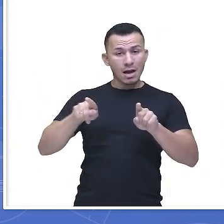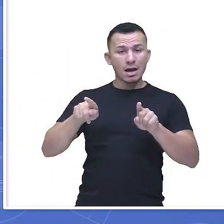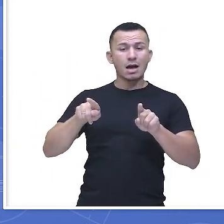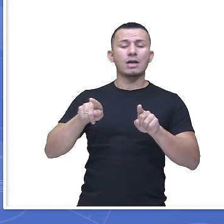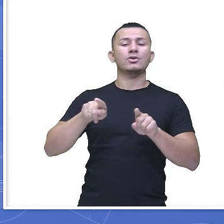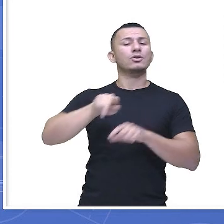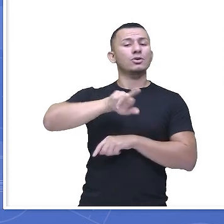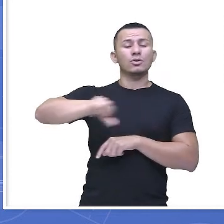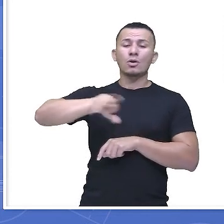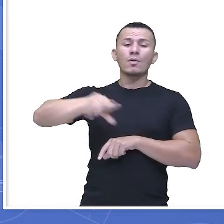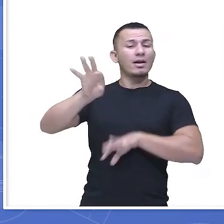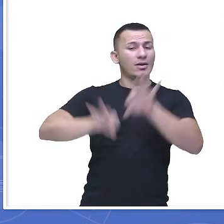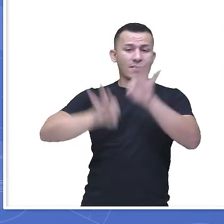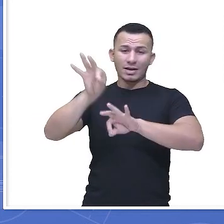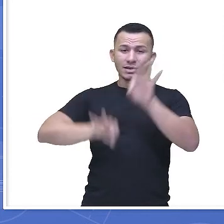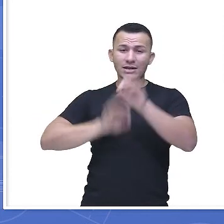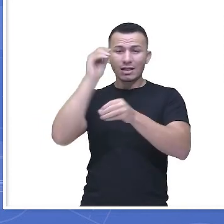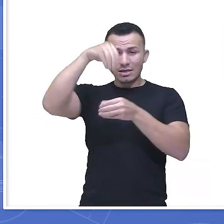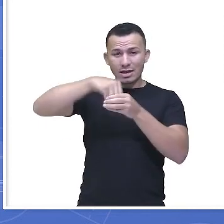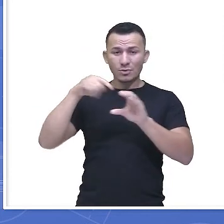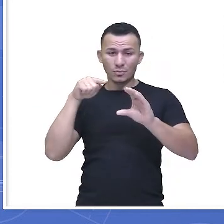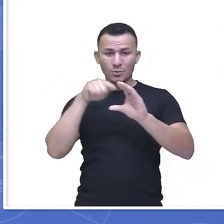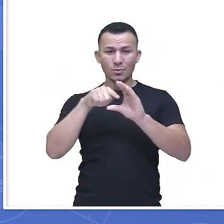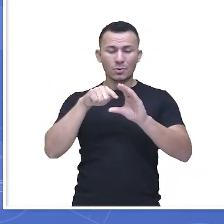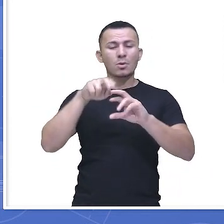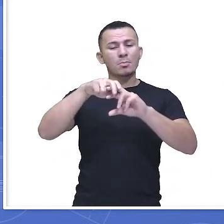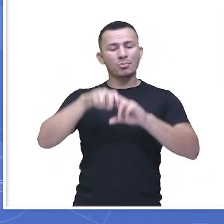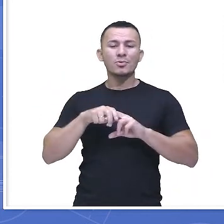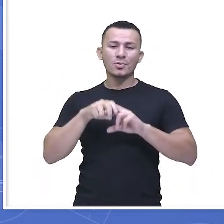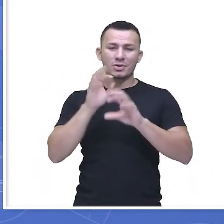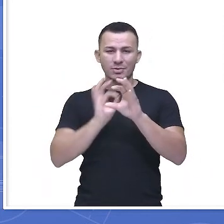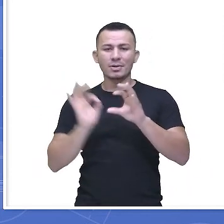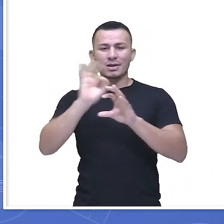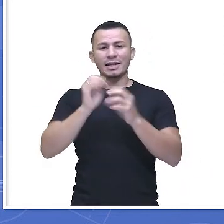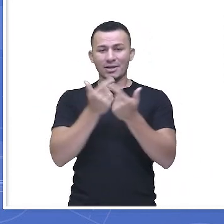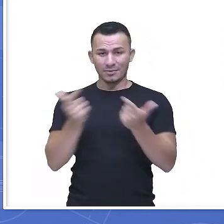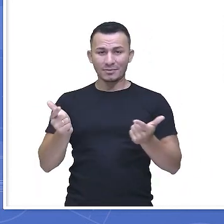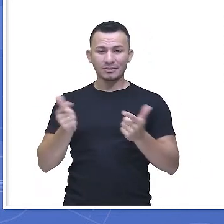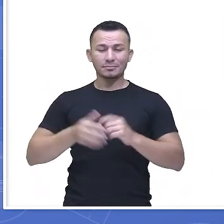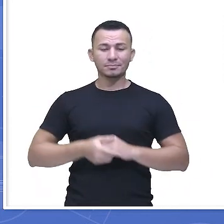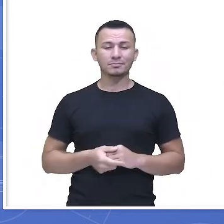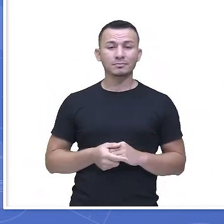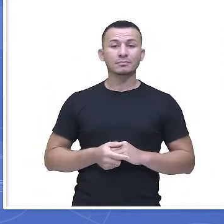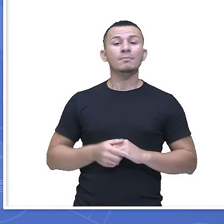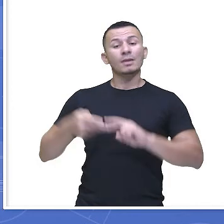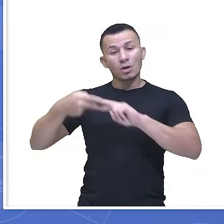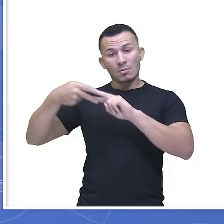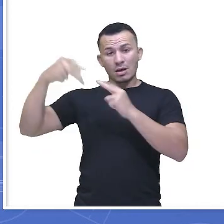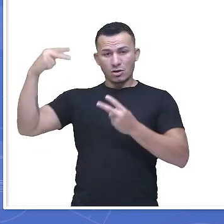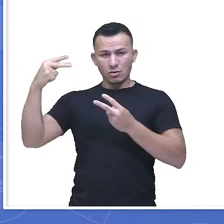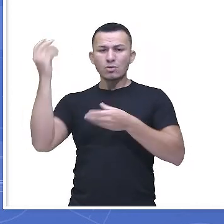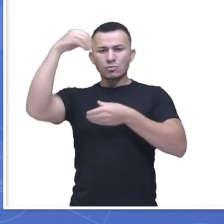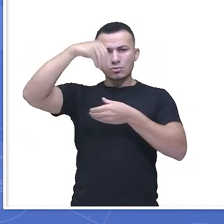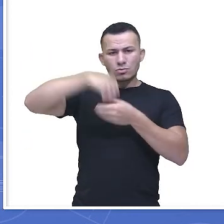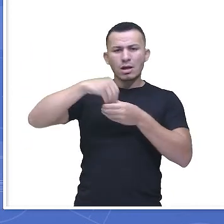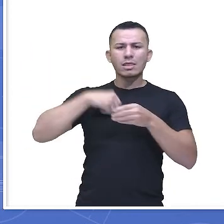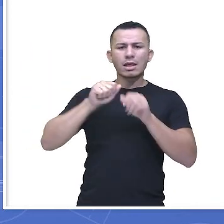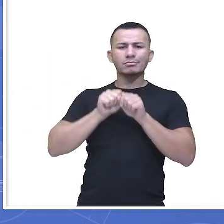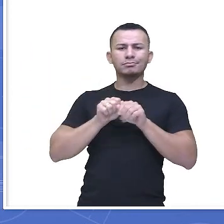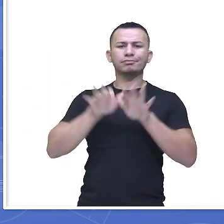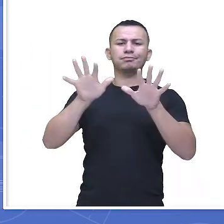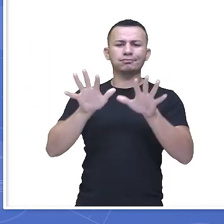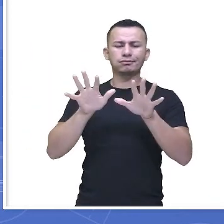não está organizado em um núcleo, por não possuir carioteca. O seu material genético fica disperso